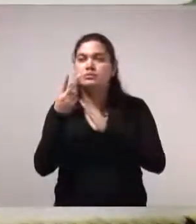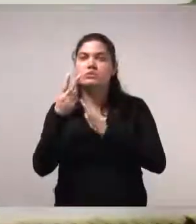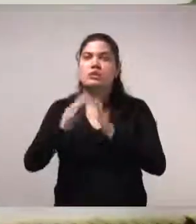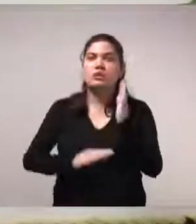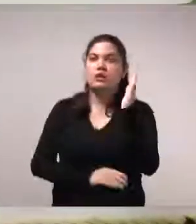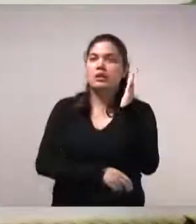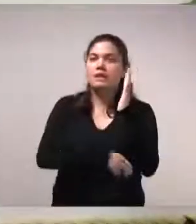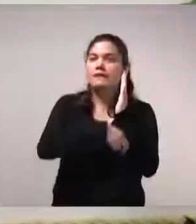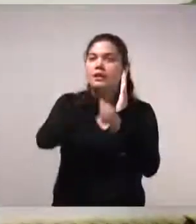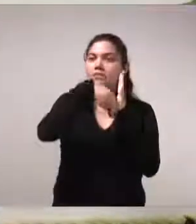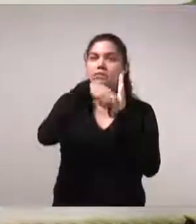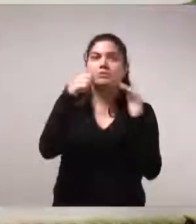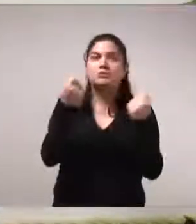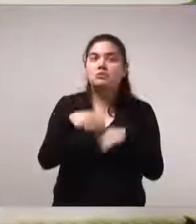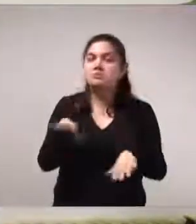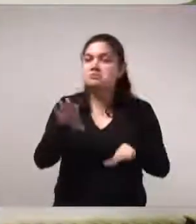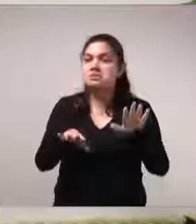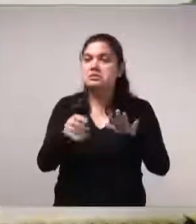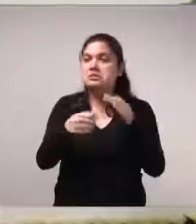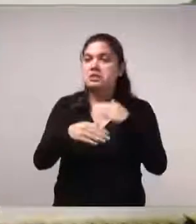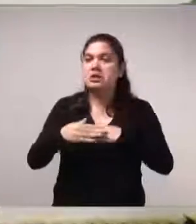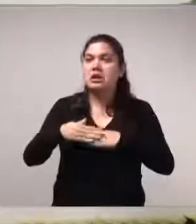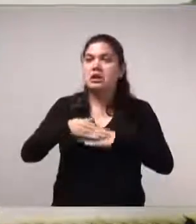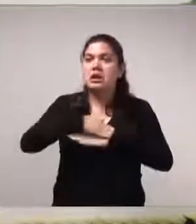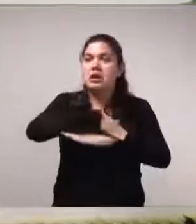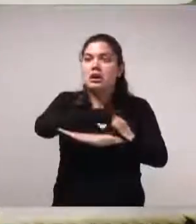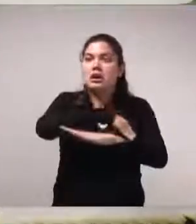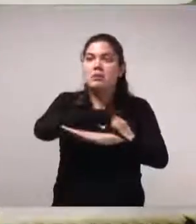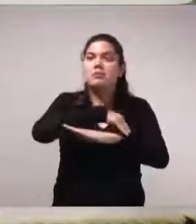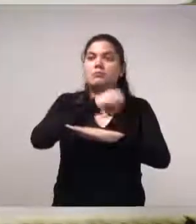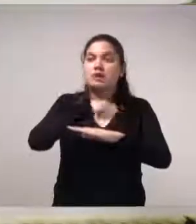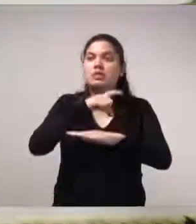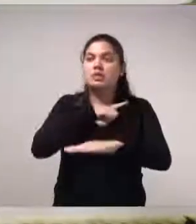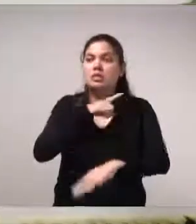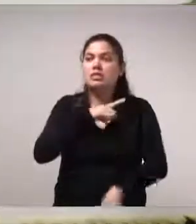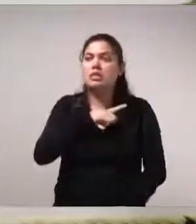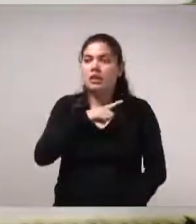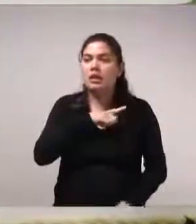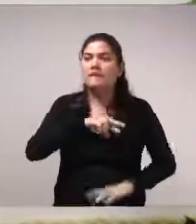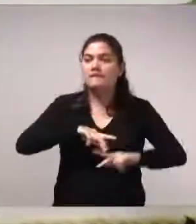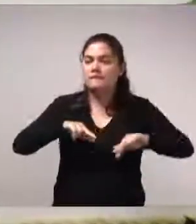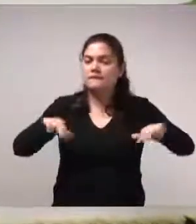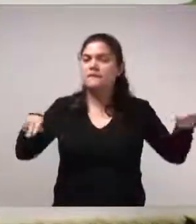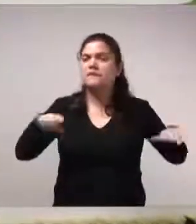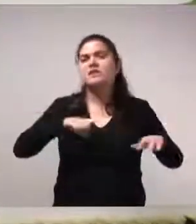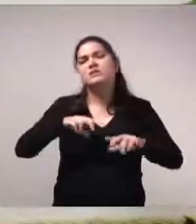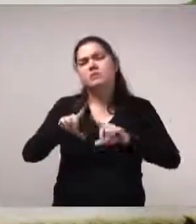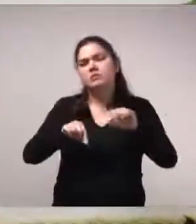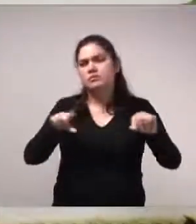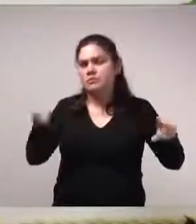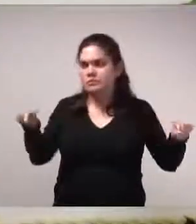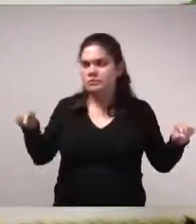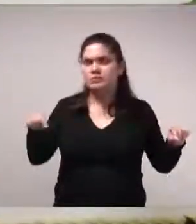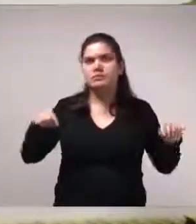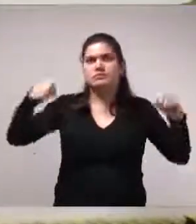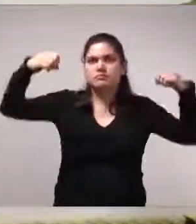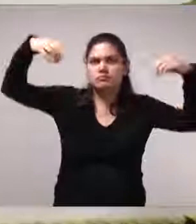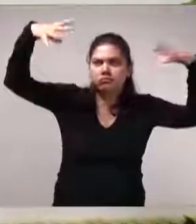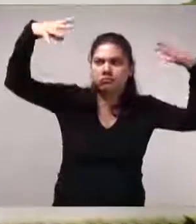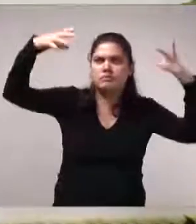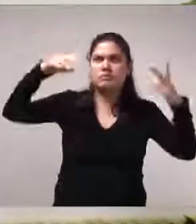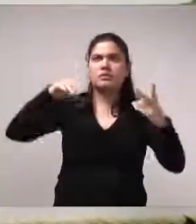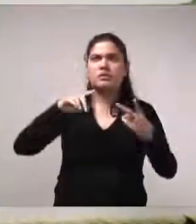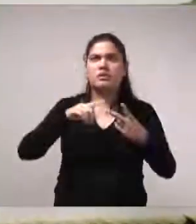de uma rampa, se eu tenho toda a opção da horizontalidade quanto possível. Isso em várias soluções do campo da iluminação, do campo